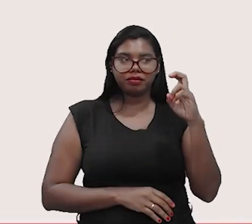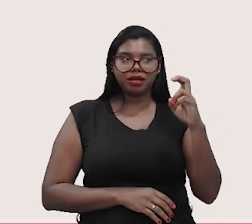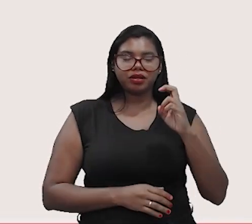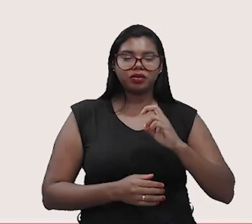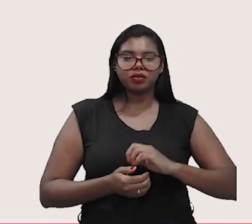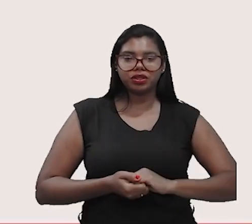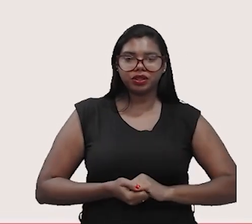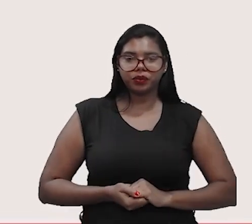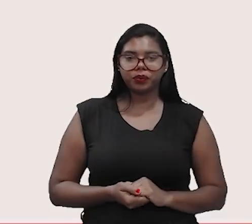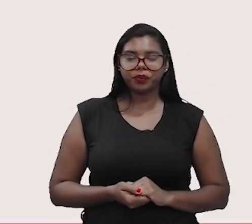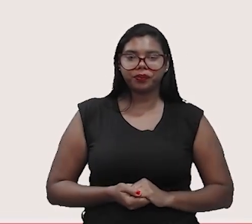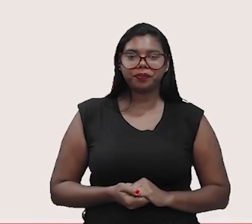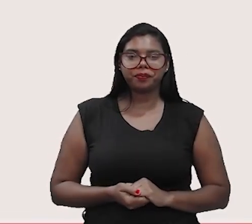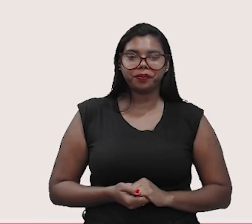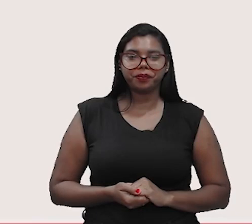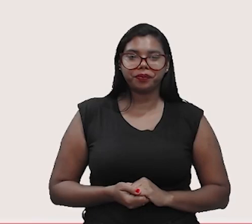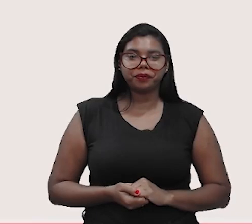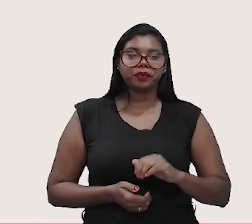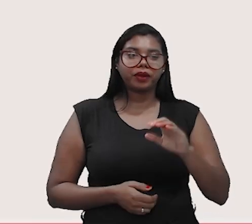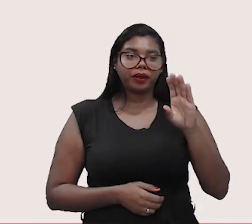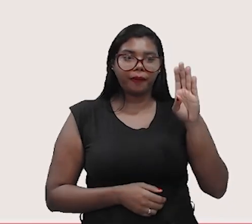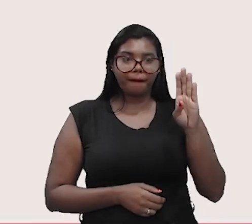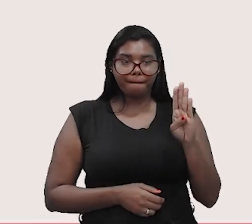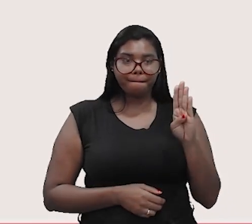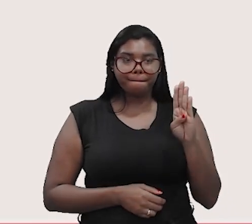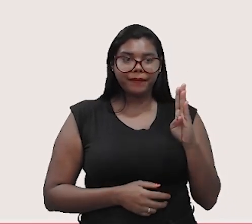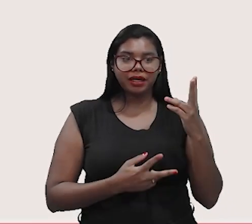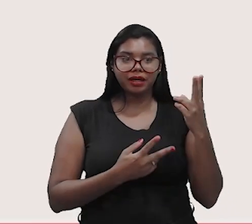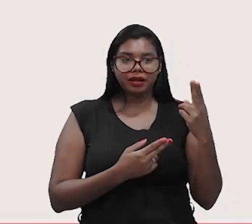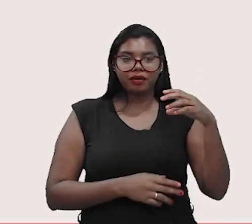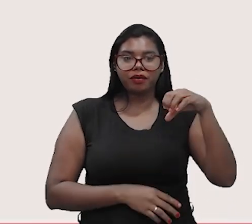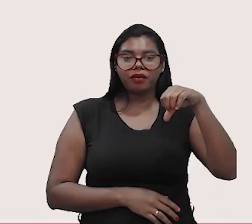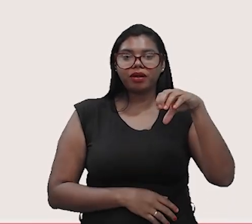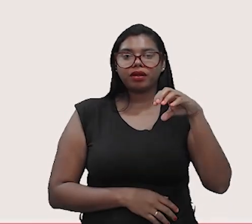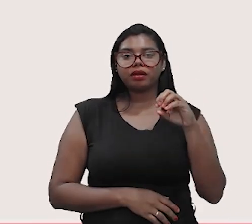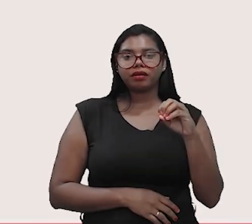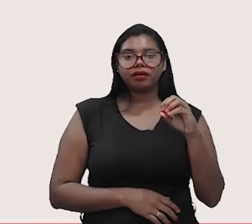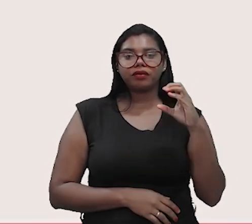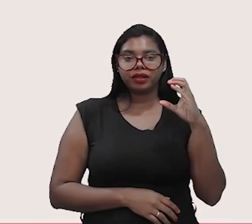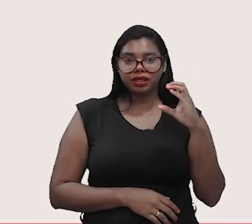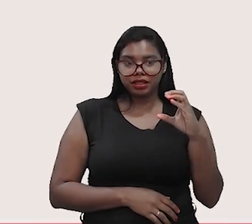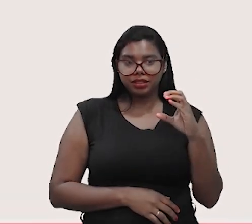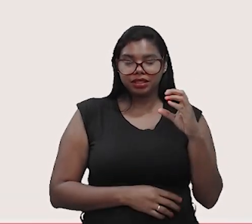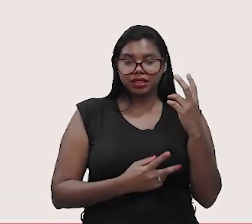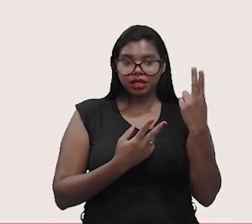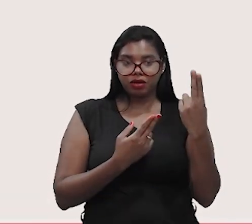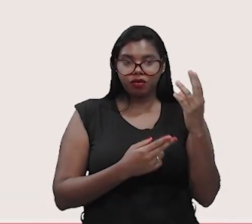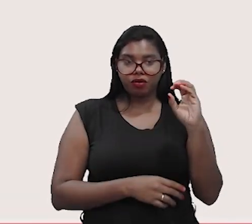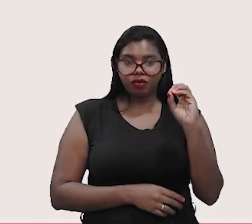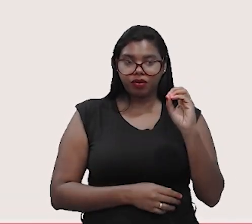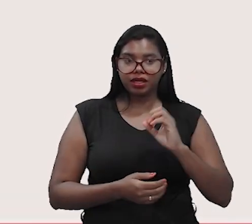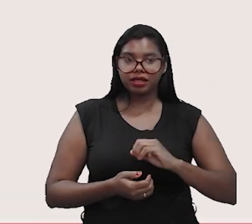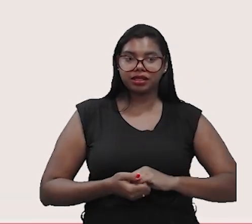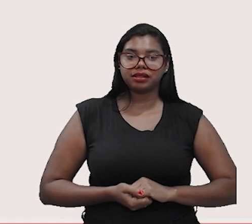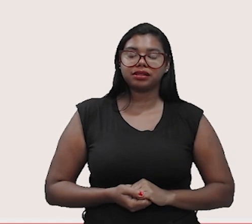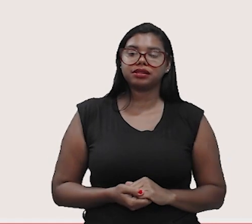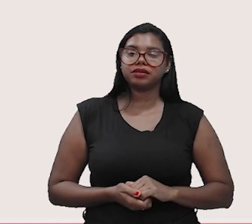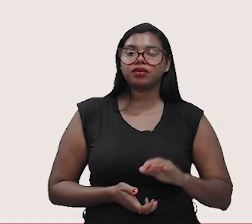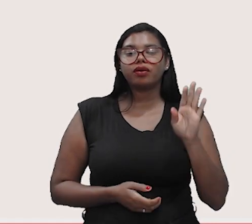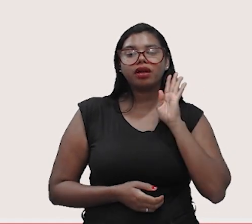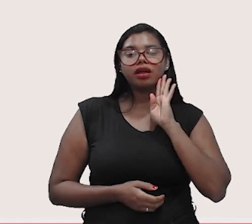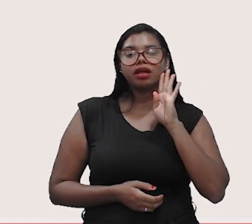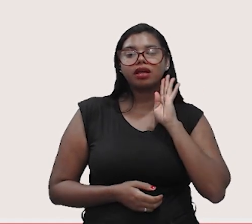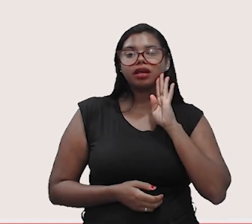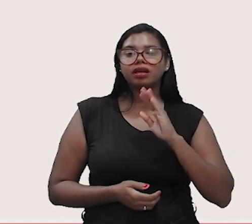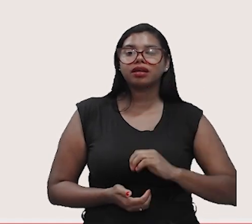menos 5. B é igual a 90 e C é igual a 0. Então, olha que legal. A,